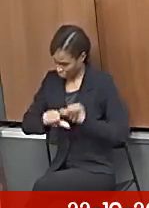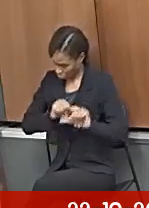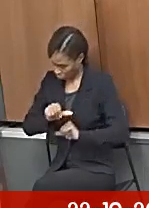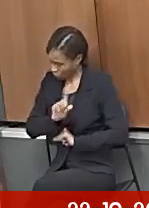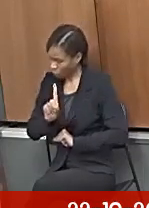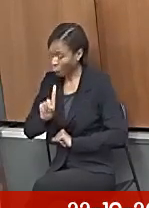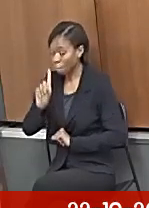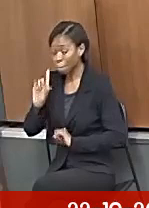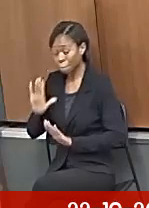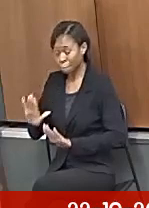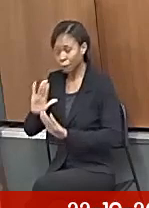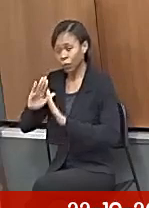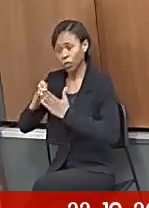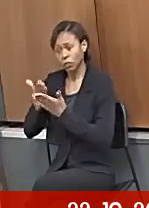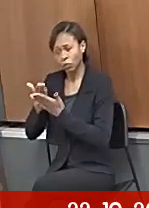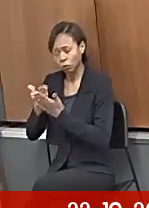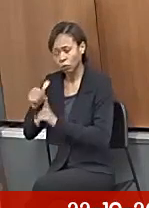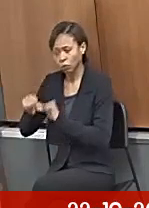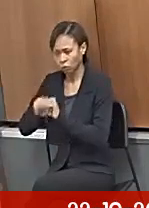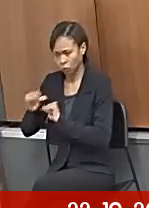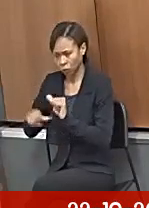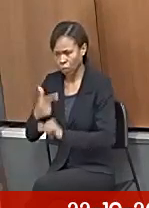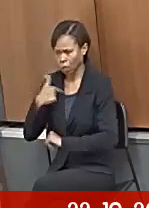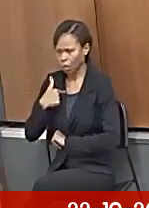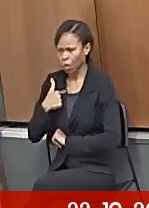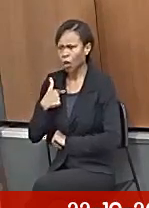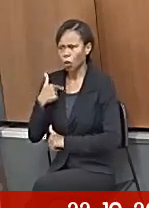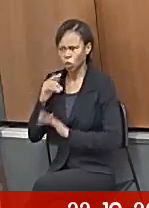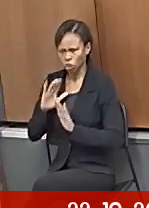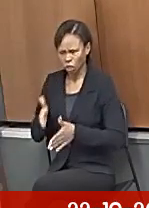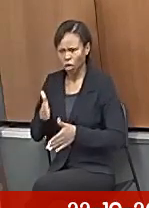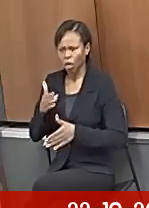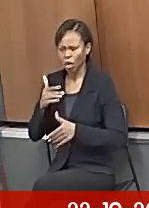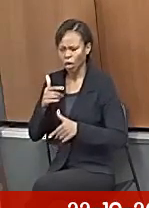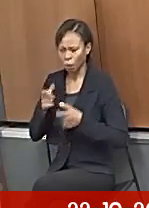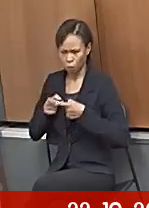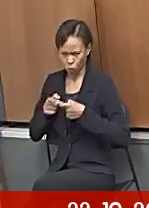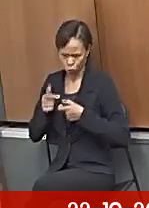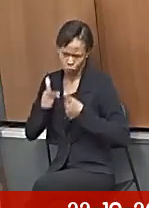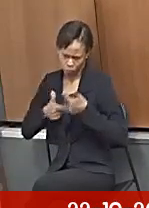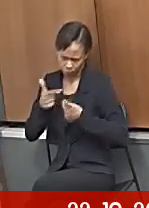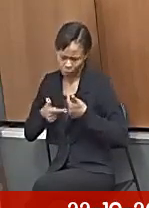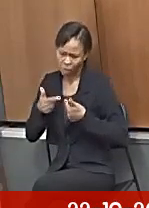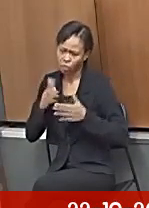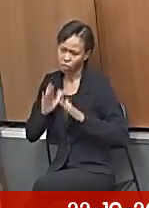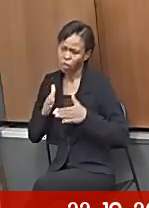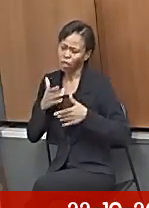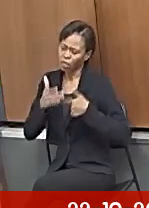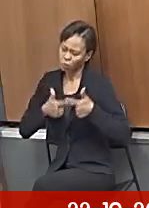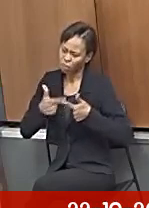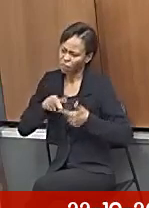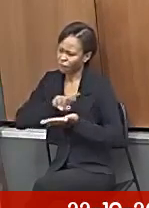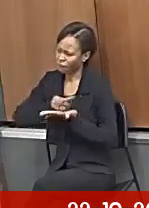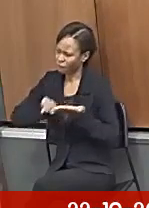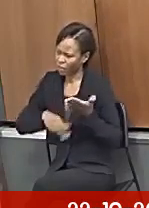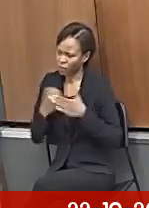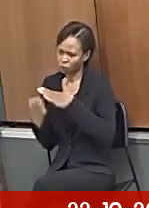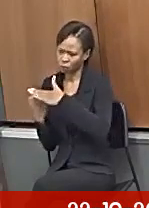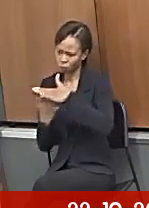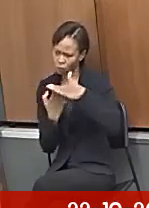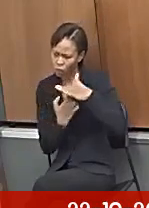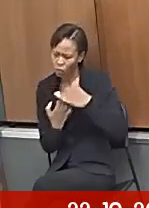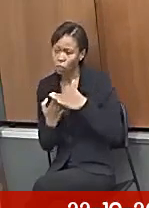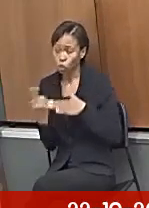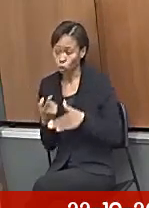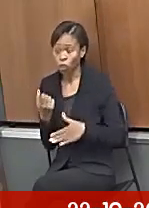na qualidade média do trabalho, atuei em várias empresas, e nós tivemos essa questão de inclusão dentro das empresas, que,